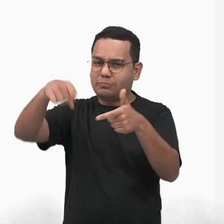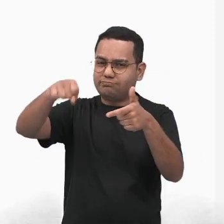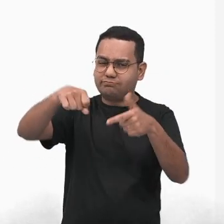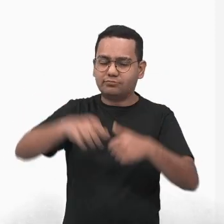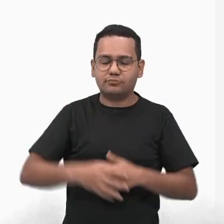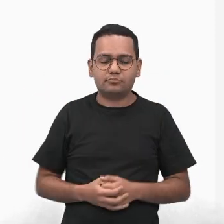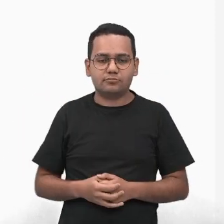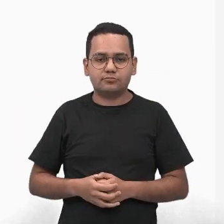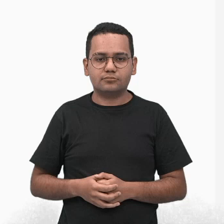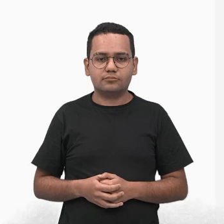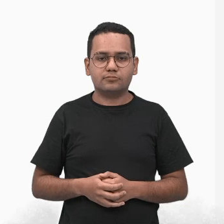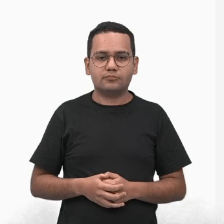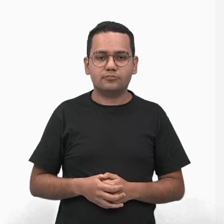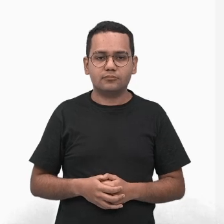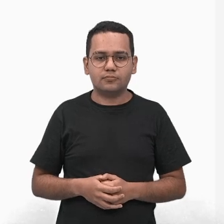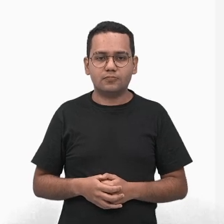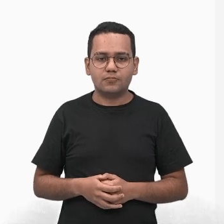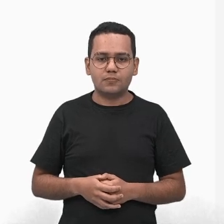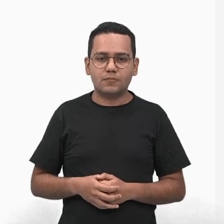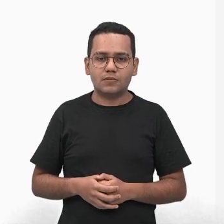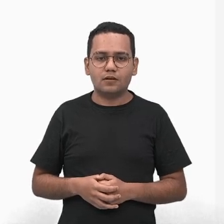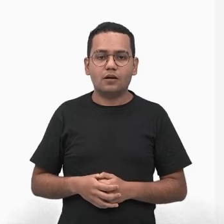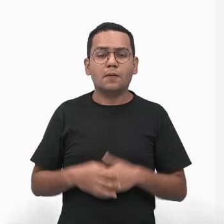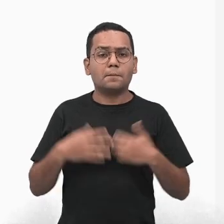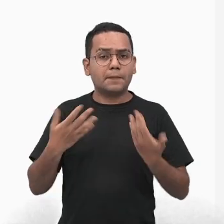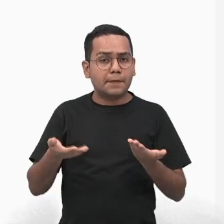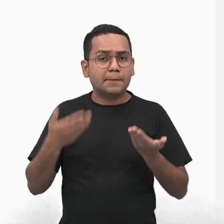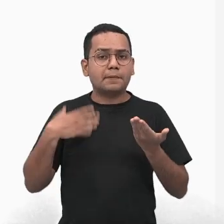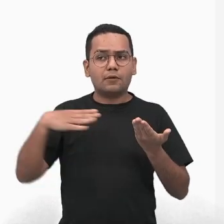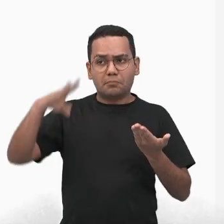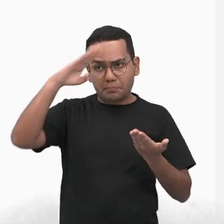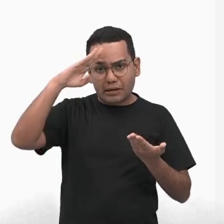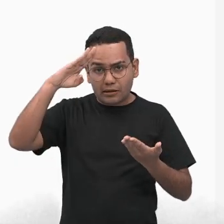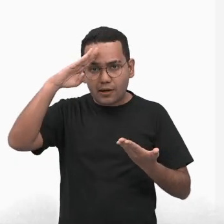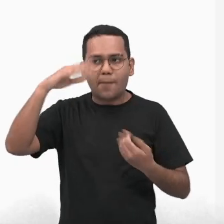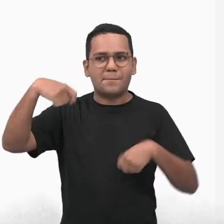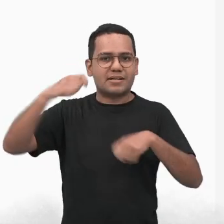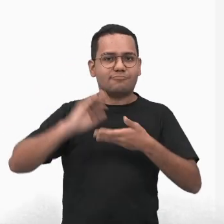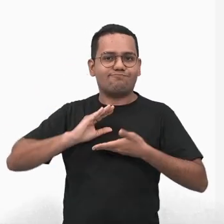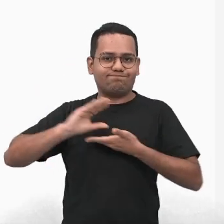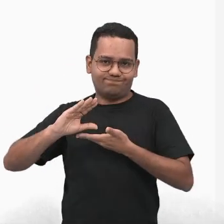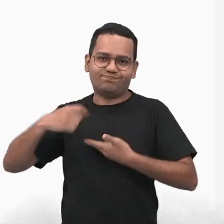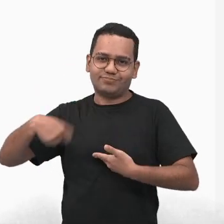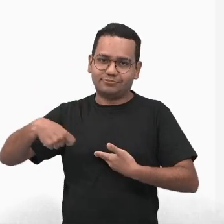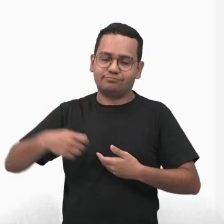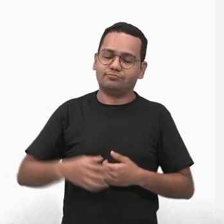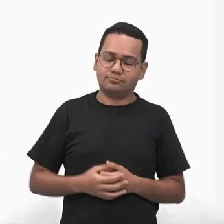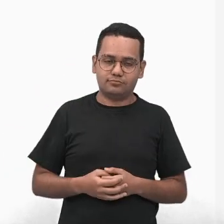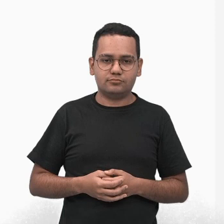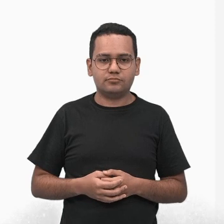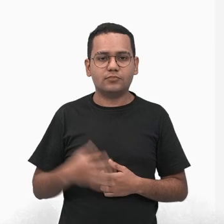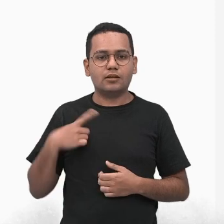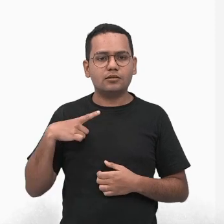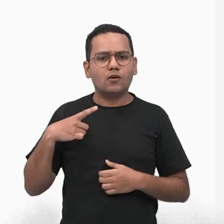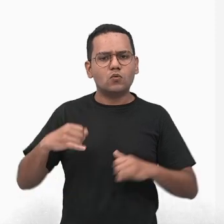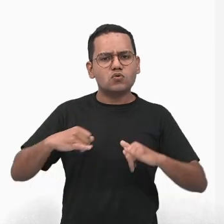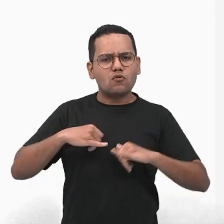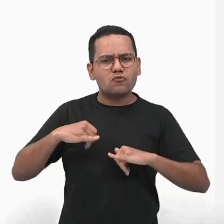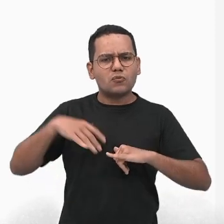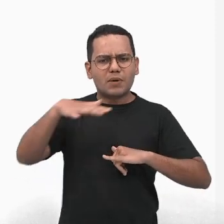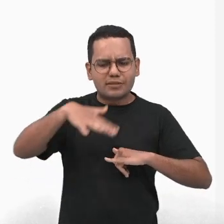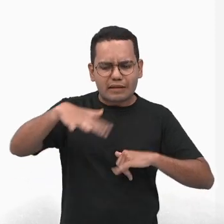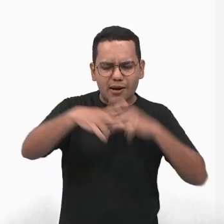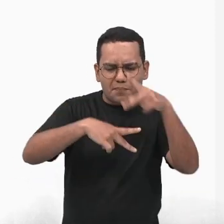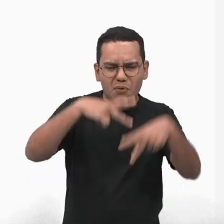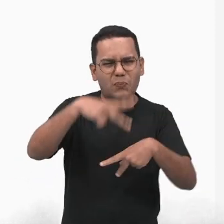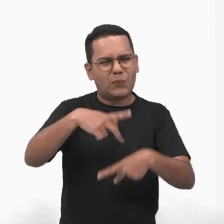dessa magnitude, ele requer bastante esforço econômico. O sofrimento da população era muito grande. Ocorriam